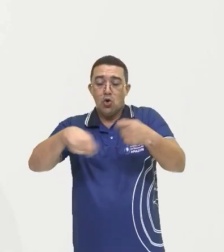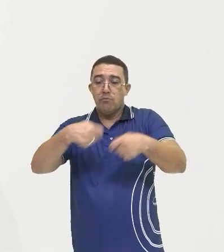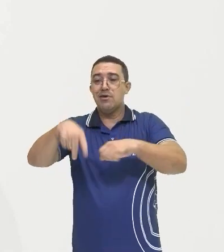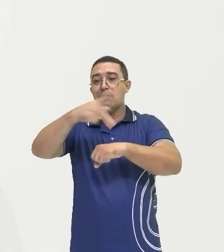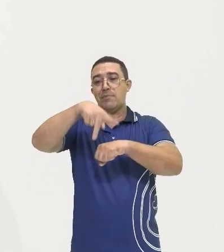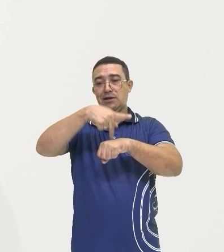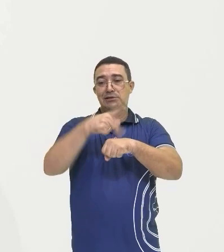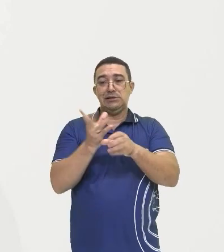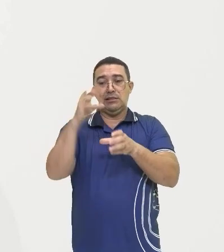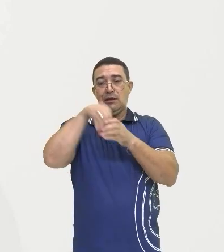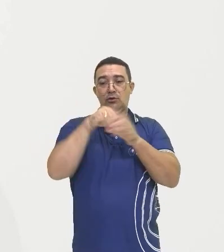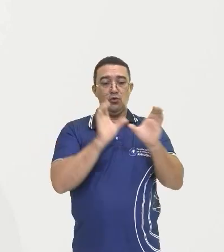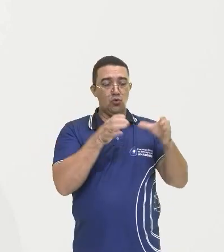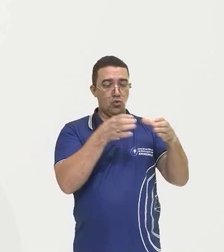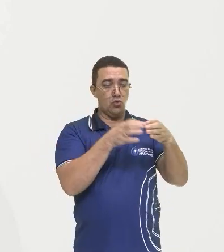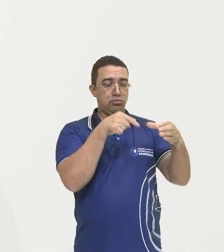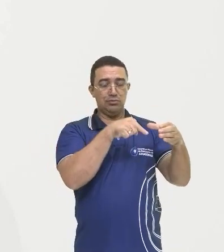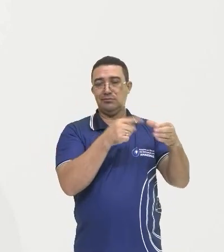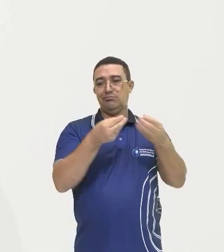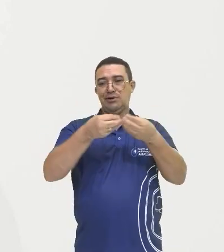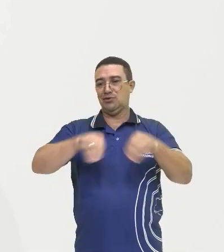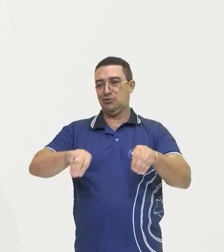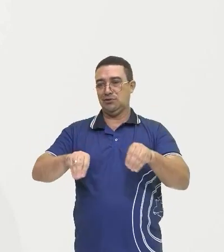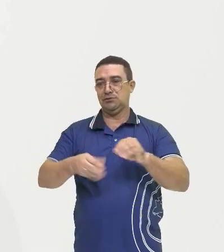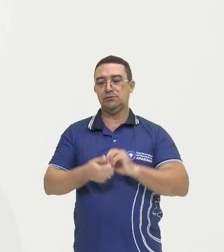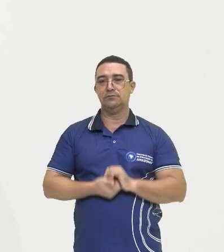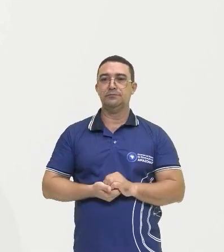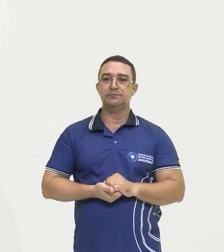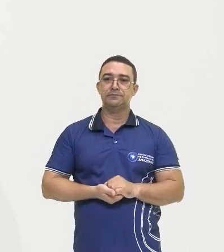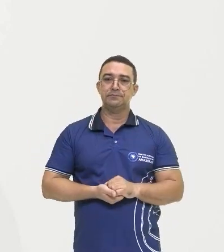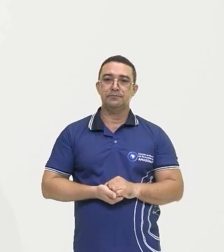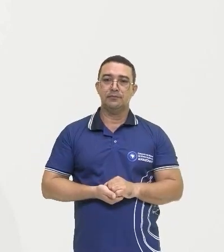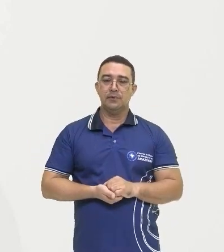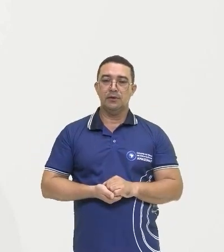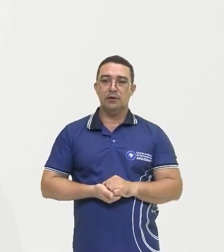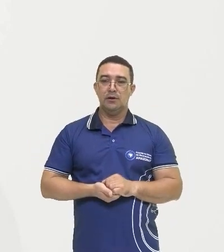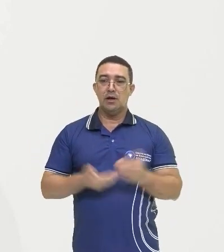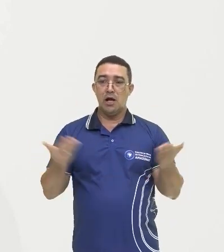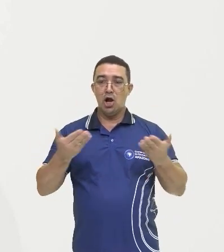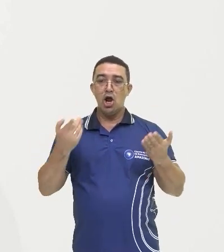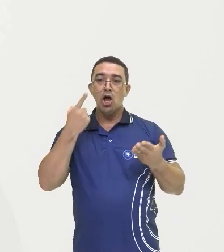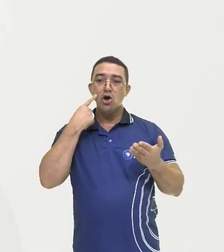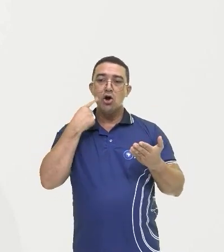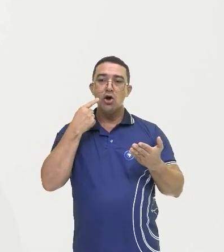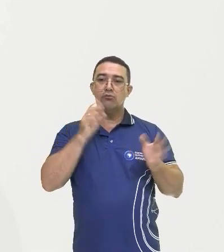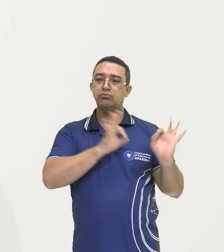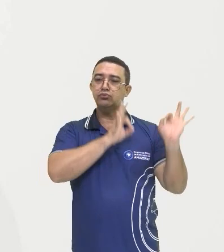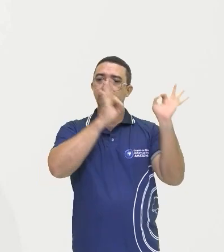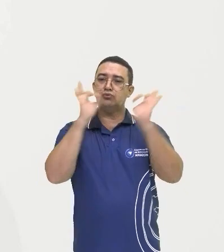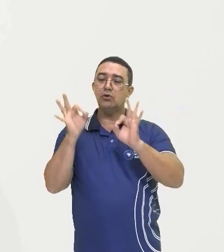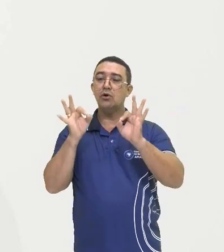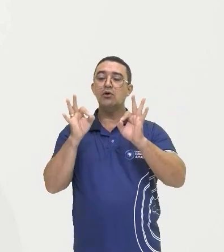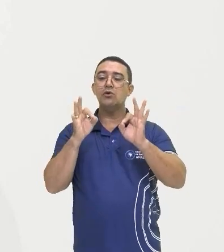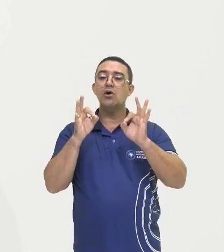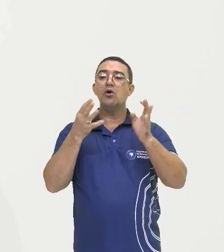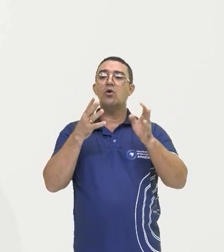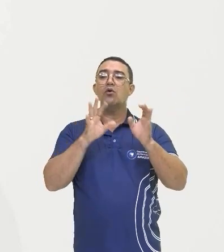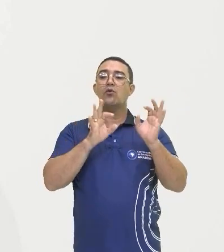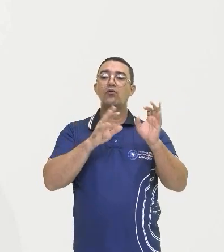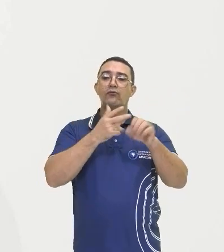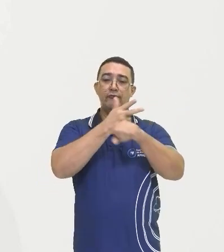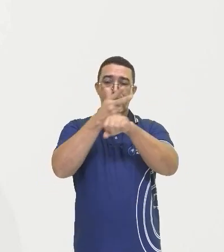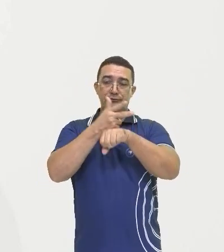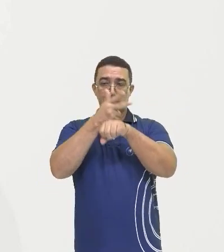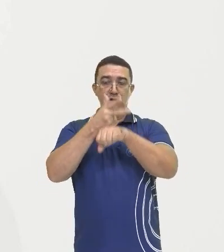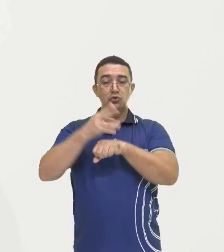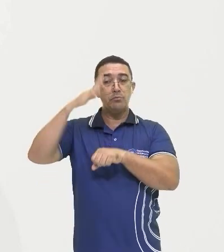parte desse bloco não sejam prejudicadas. E aí a gente tem agora um videozinho com os principais blocos econômicos